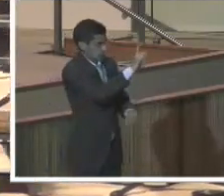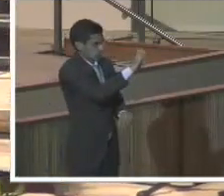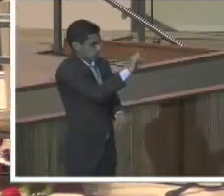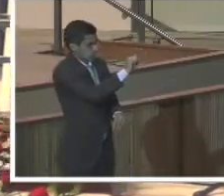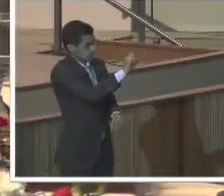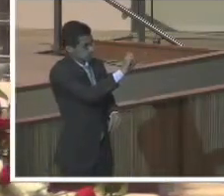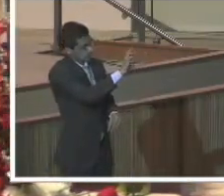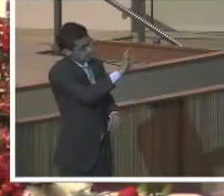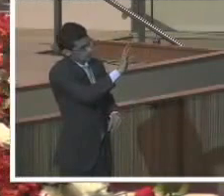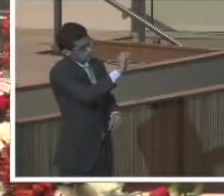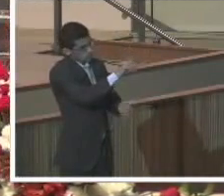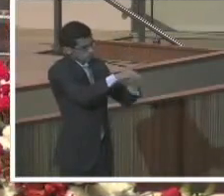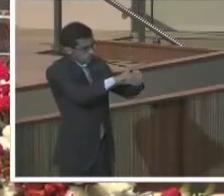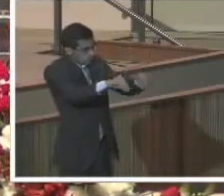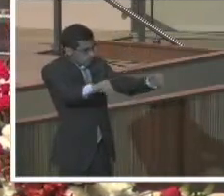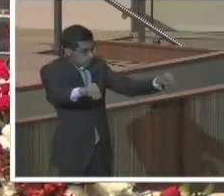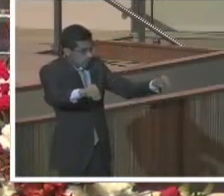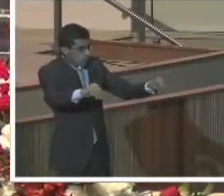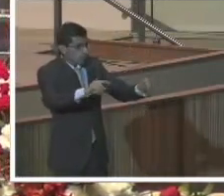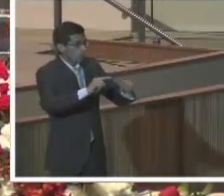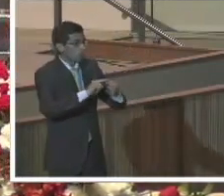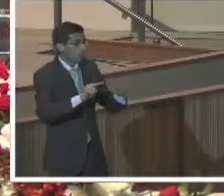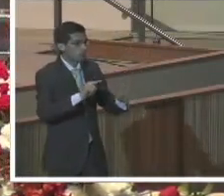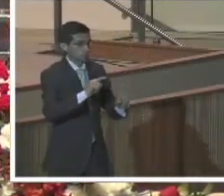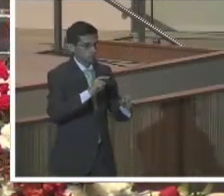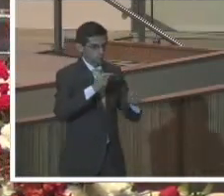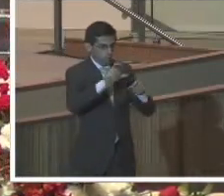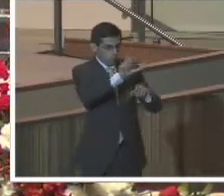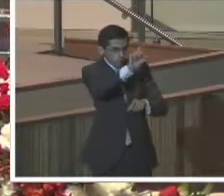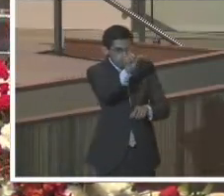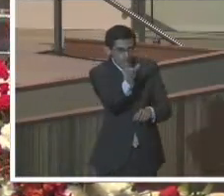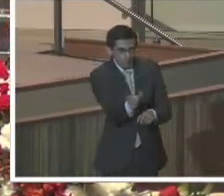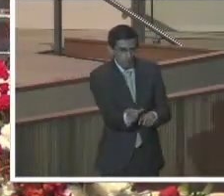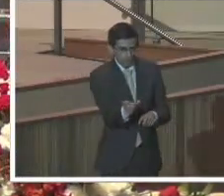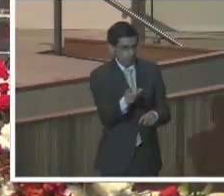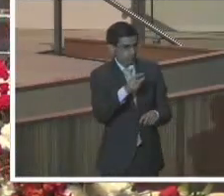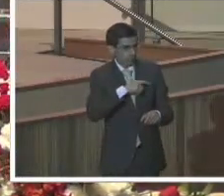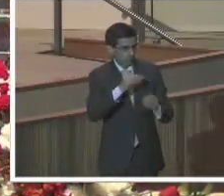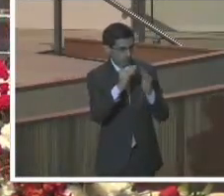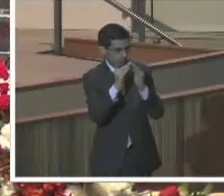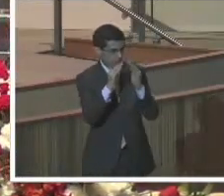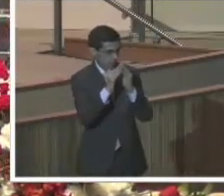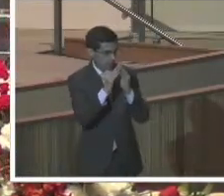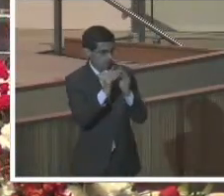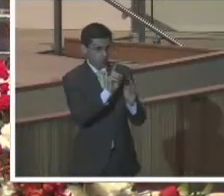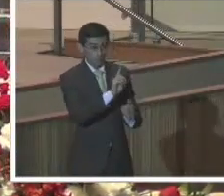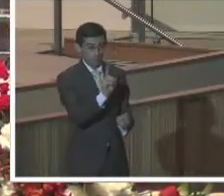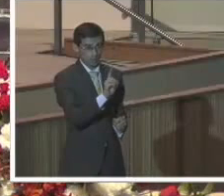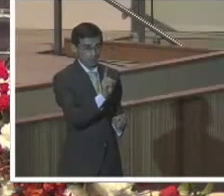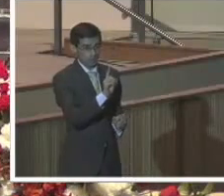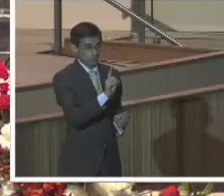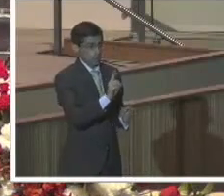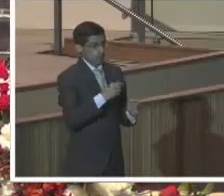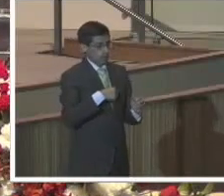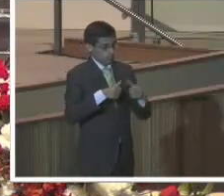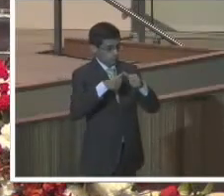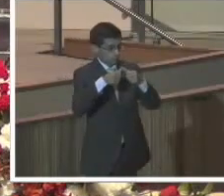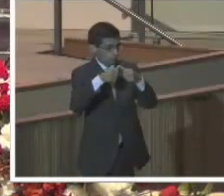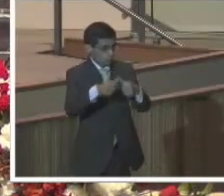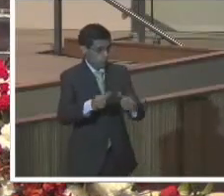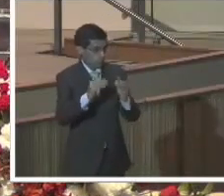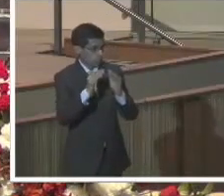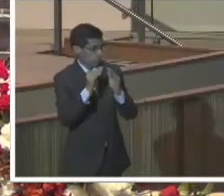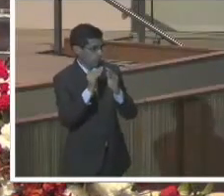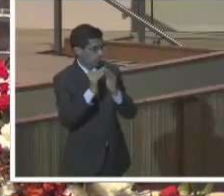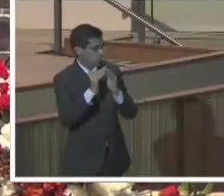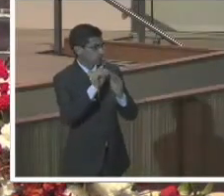aquele pastor, ele não estava em casa, ele não tinha trazido as 99 para casa, ele não tinha colocado as 99